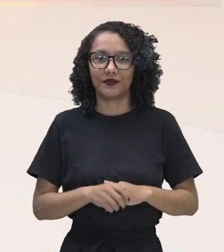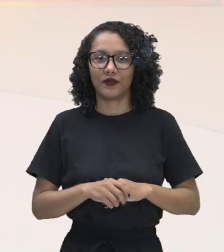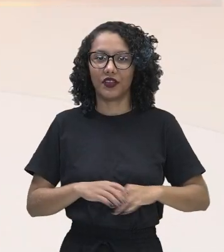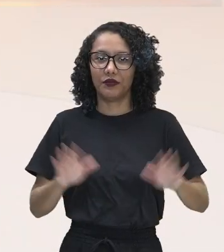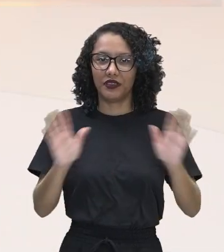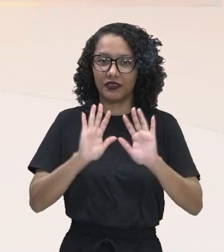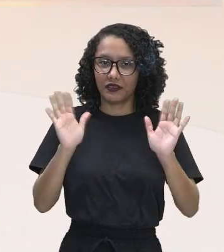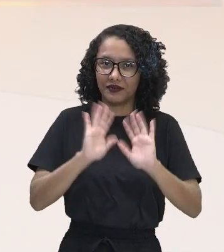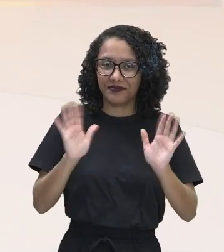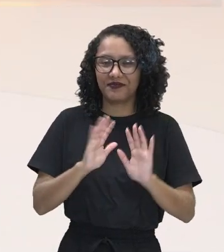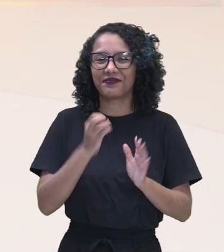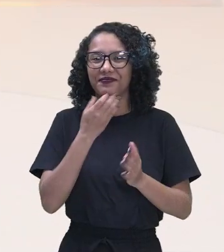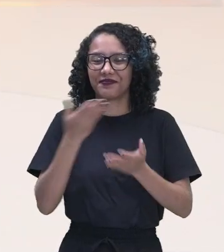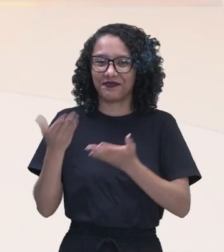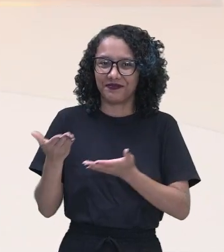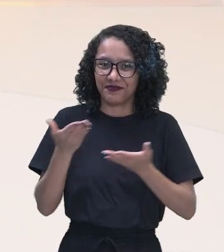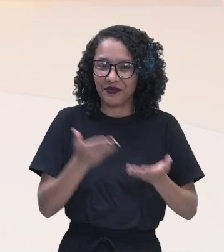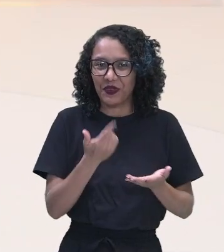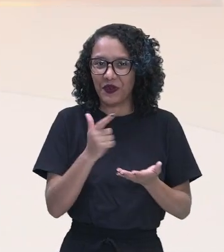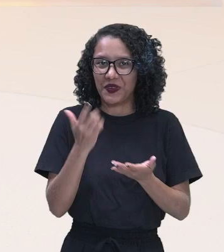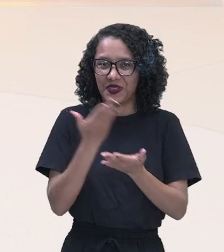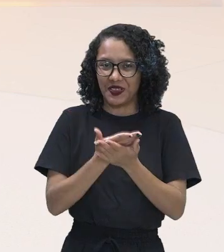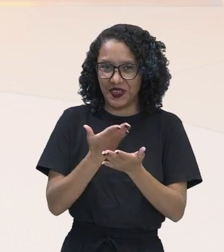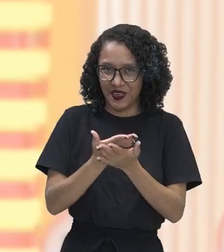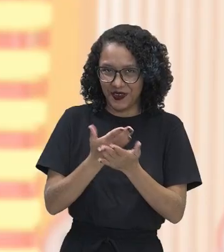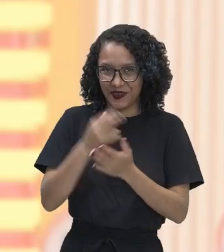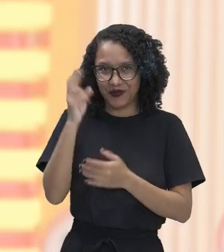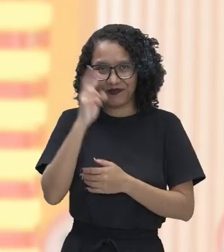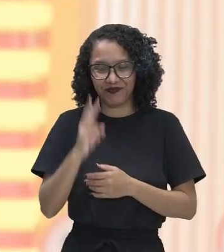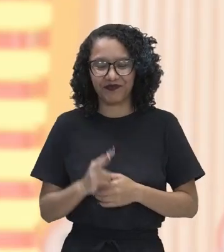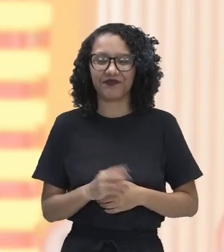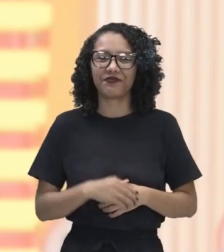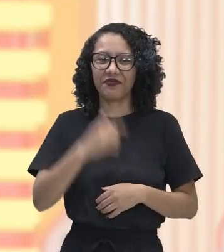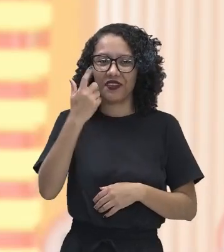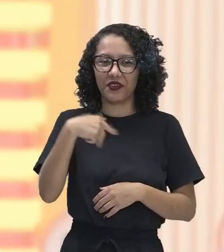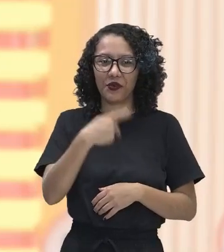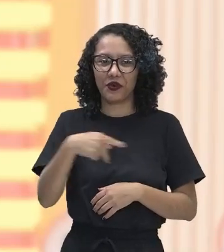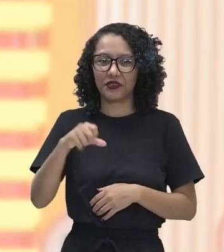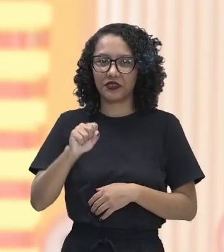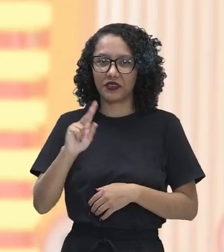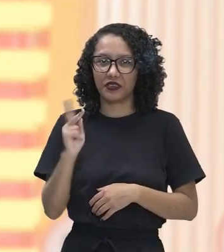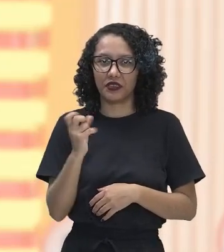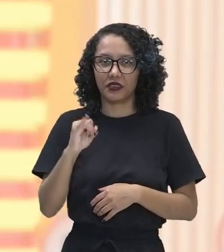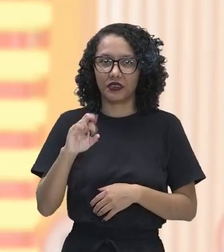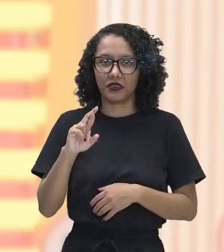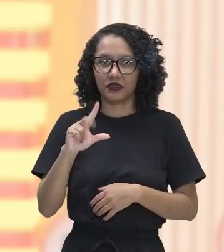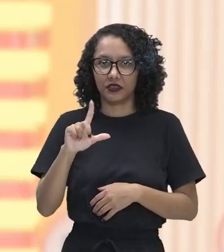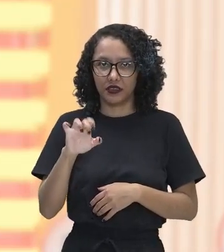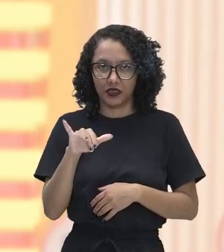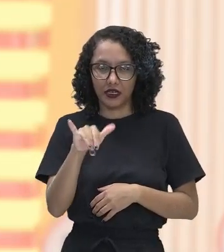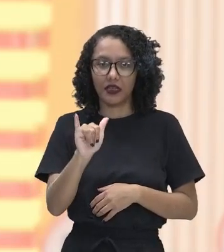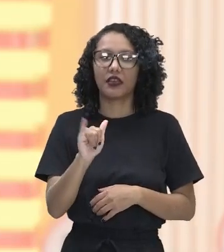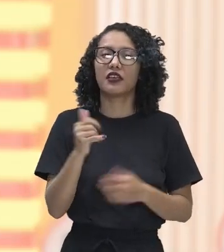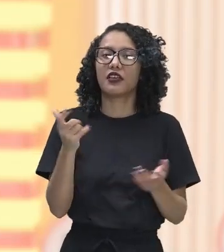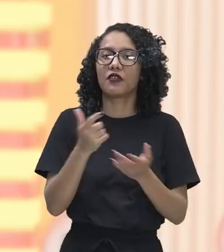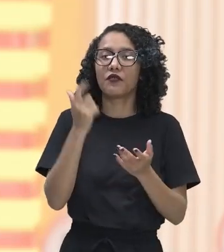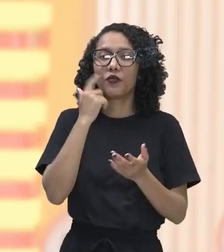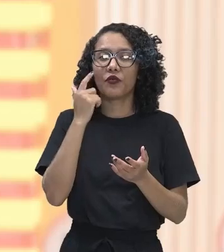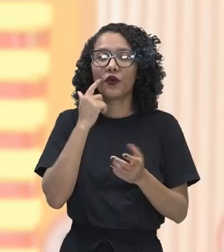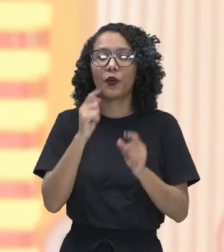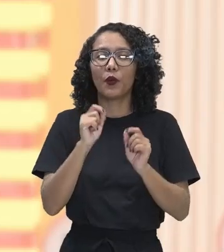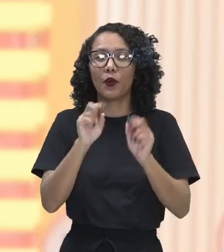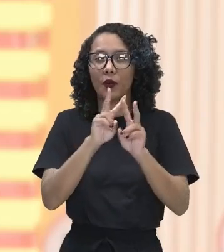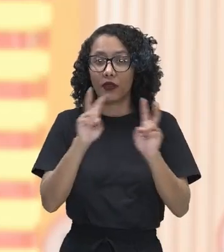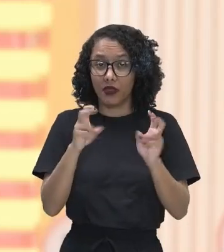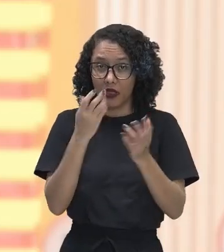todos, sejam muito bem-vindos a mais uma aula de História. Eu sou a professora Shirley Botelho e convido você a dar uma olhada aqui no